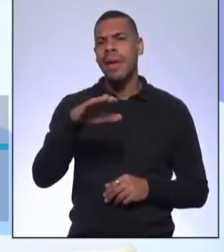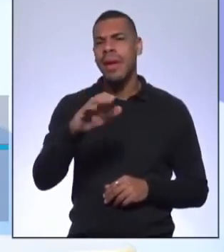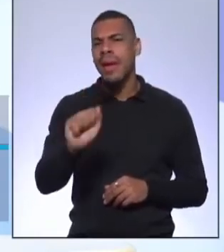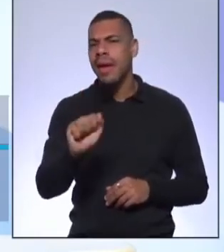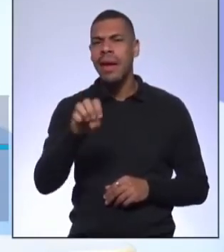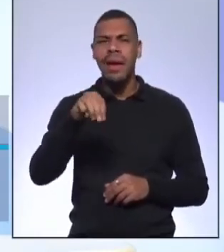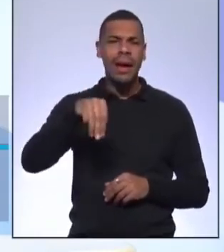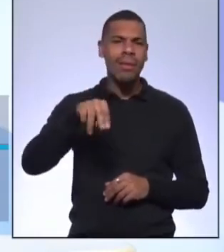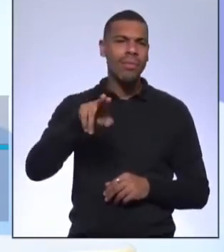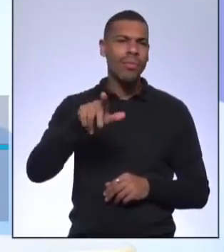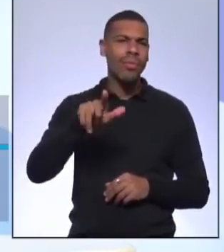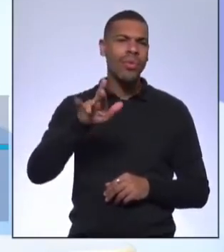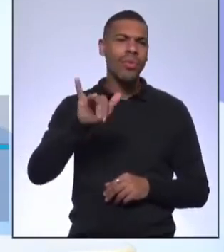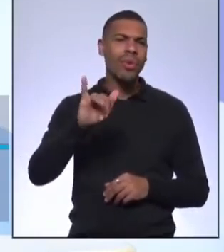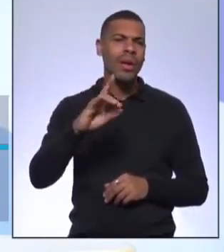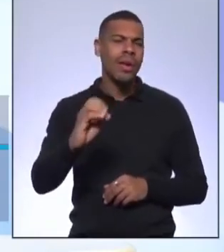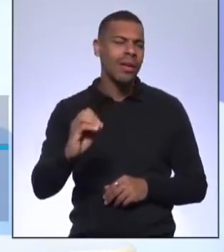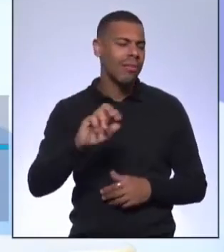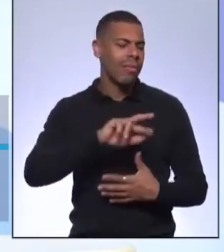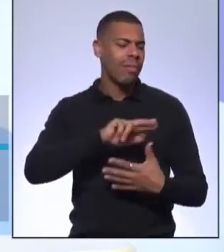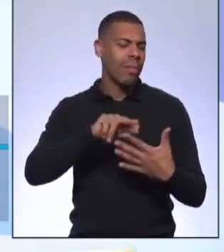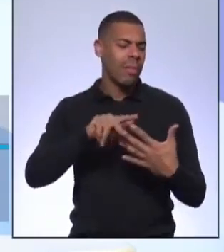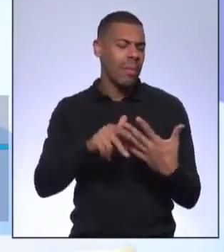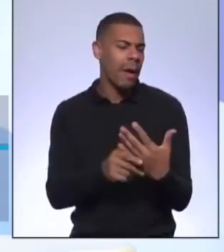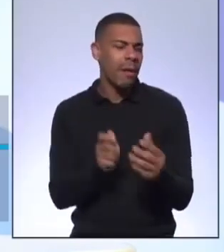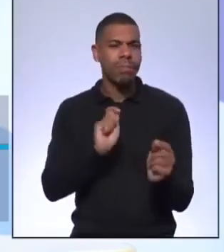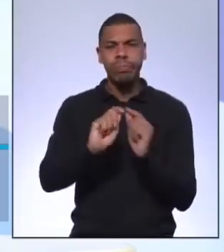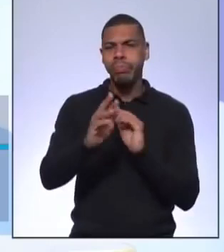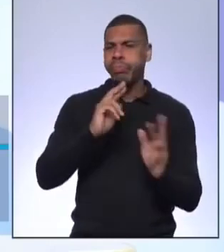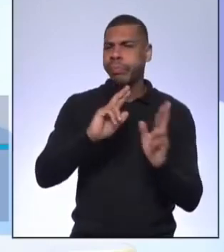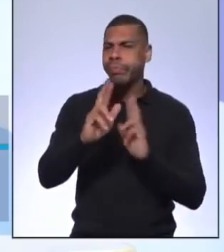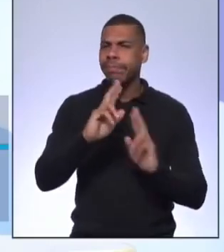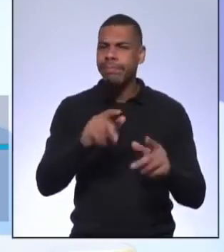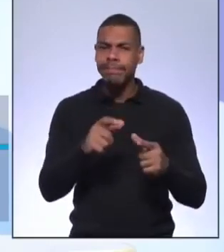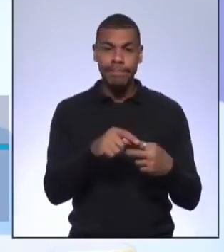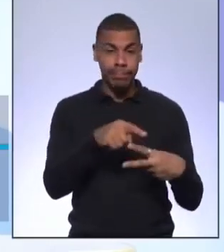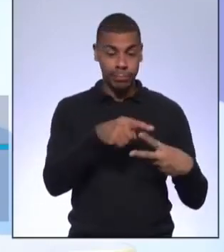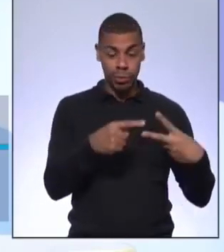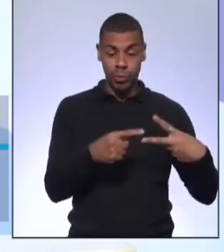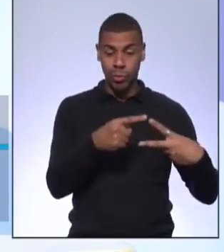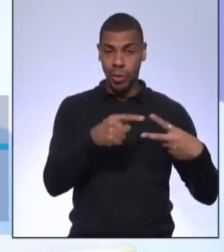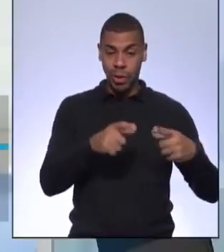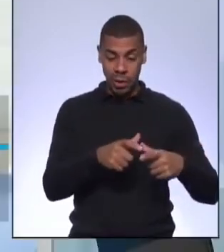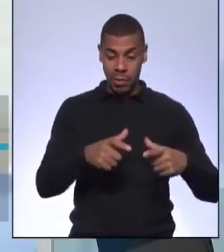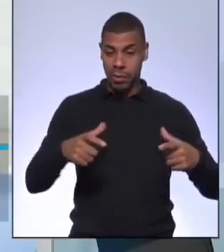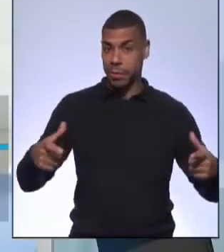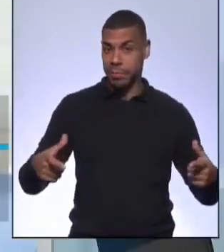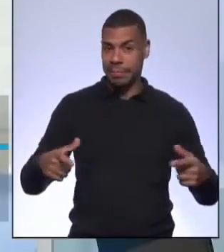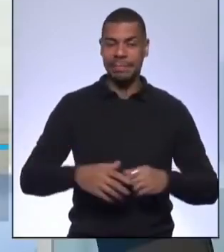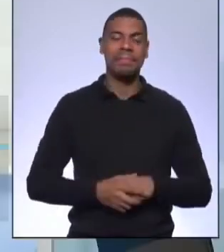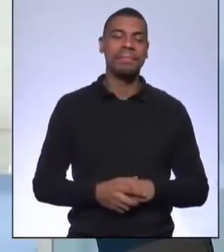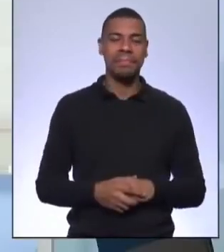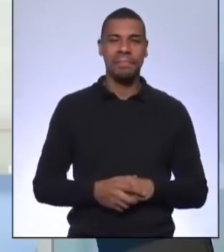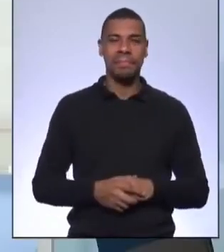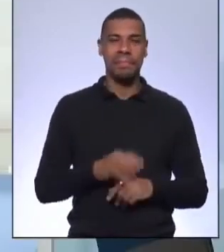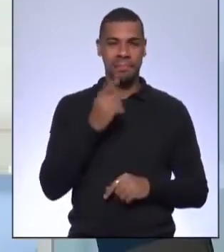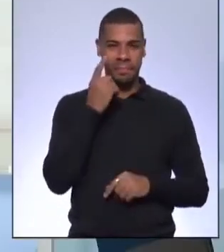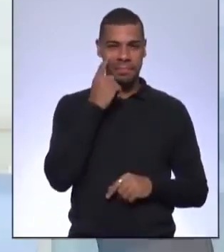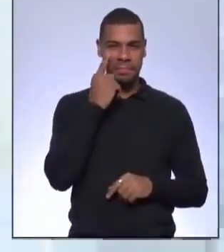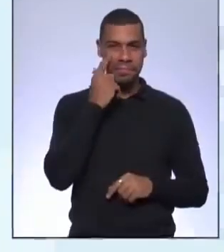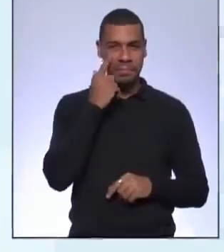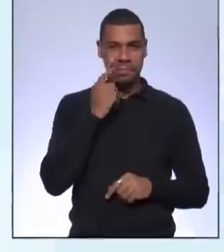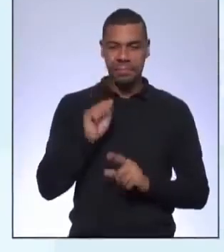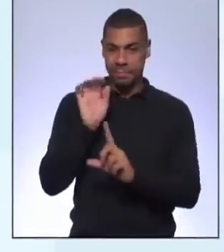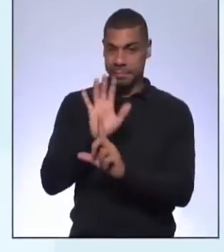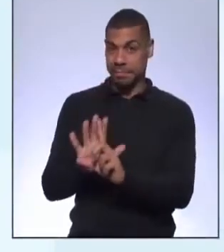Murilo, muitos aqui colocaram essa questão de 2 vezes maior, Osmar. Só vou voltar lá na figura,